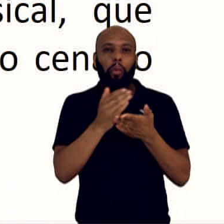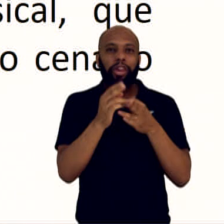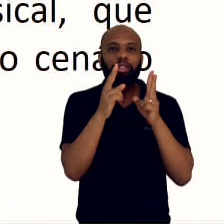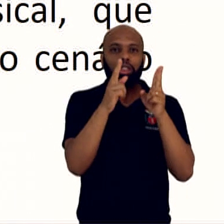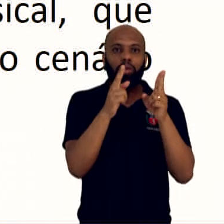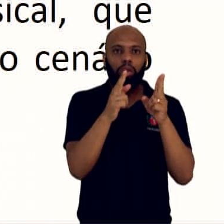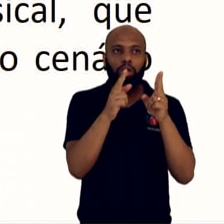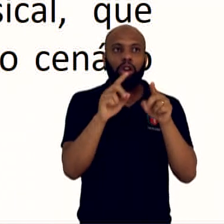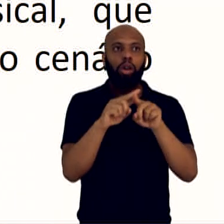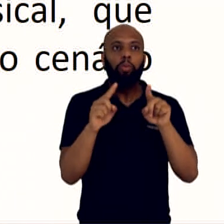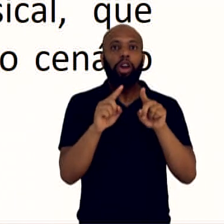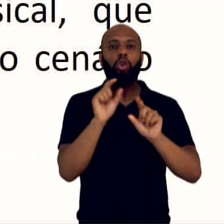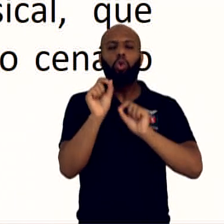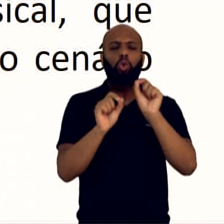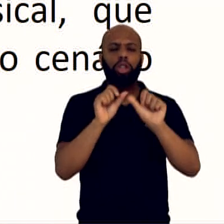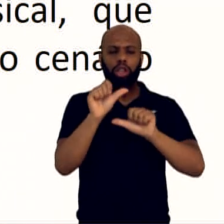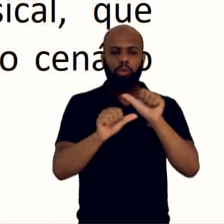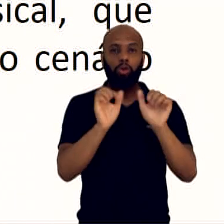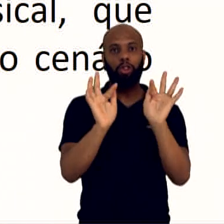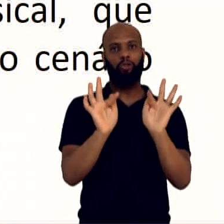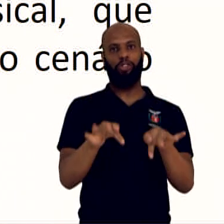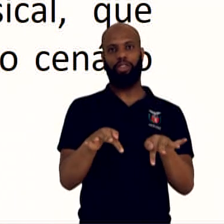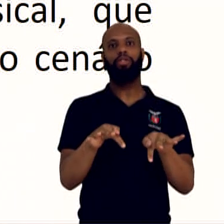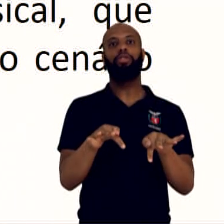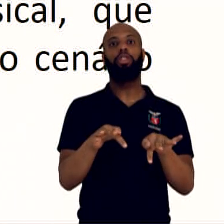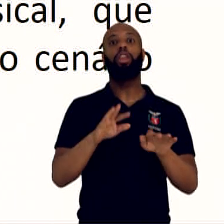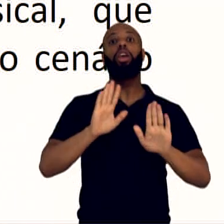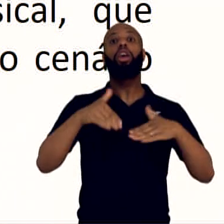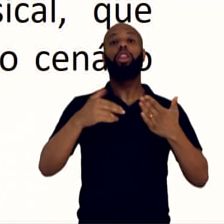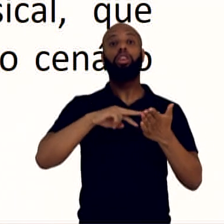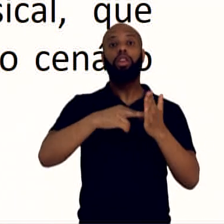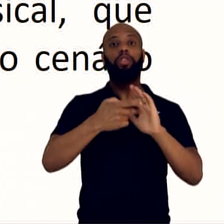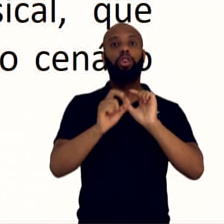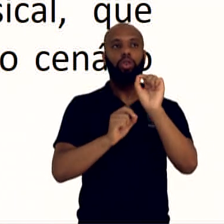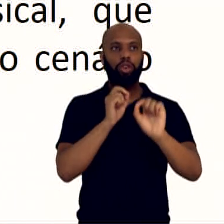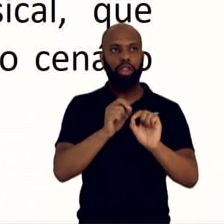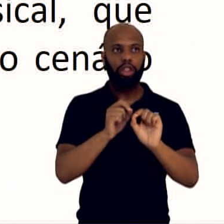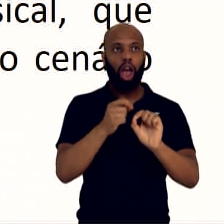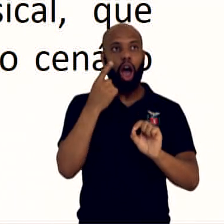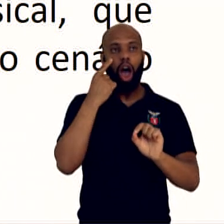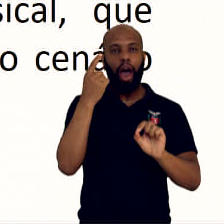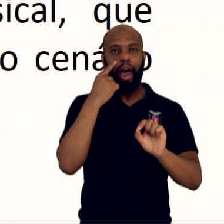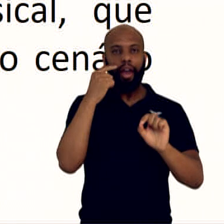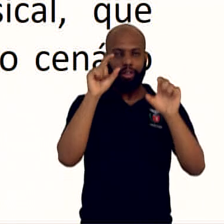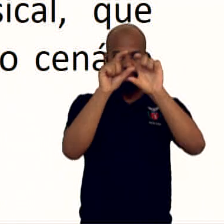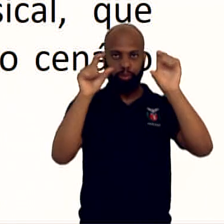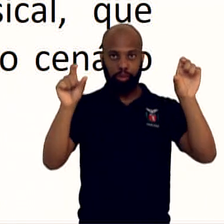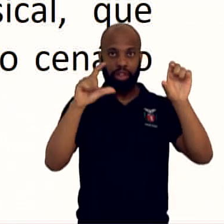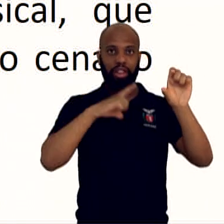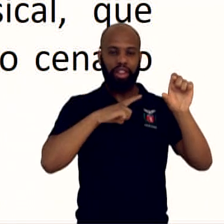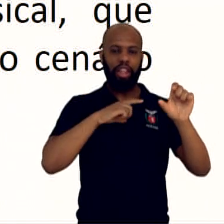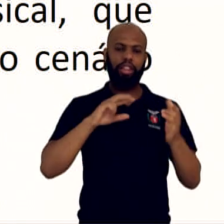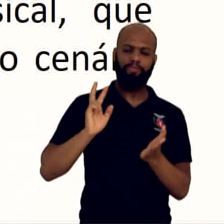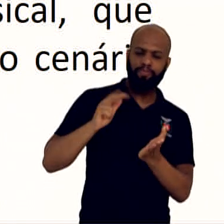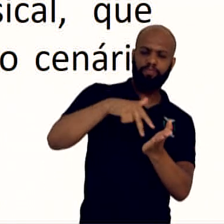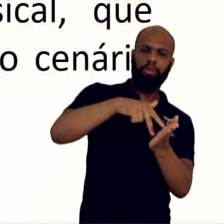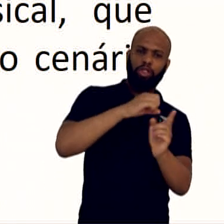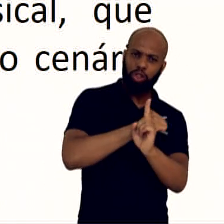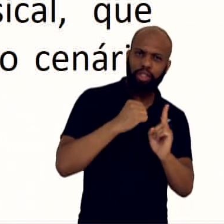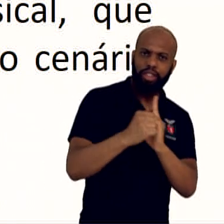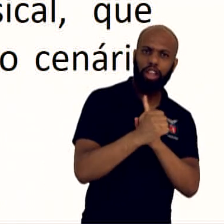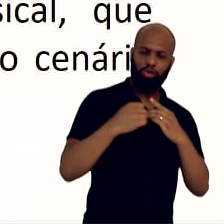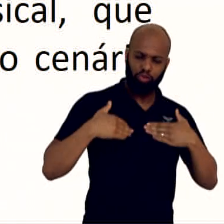O que muda é a parte de baixo. Então, isso quer me dizer o quê? Que essa primeira informação, uma afirmação social, estética e